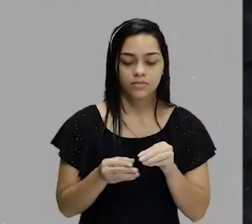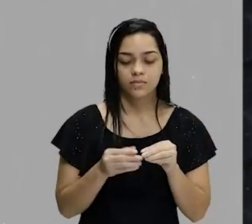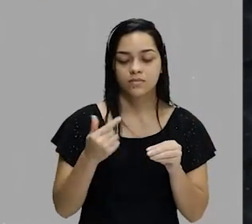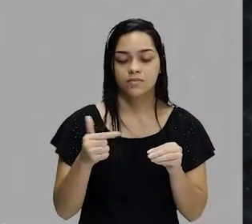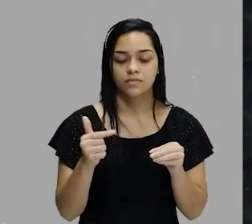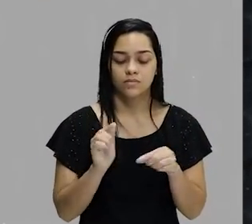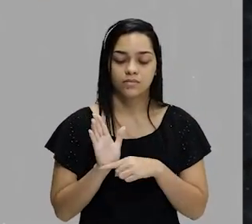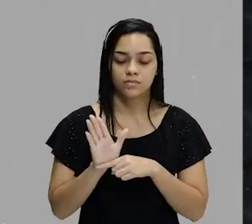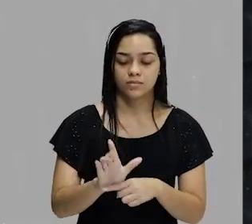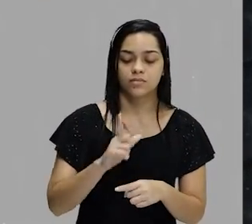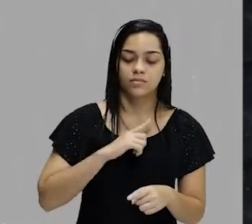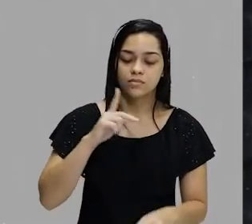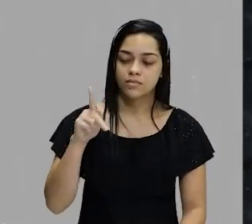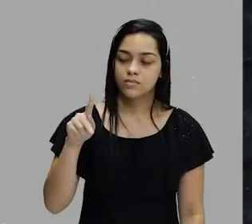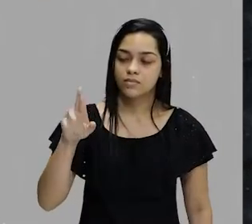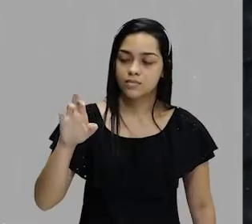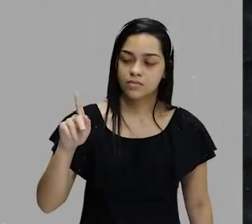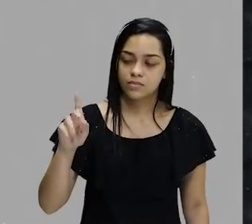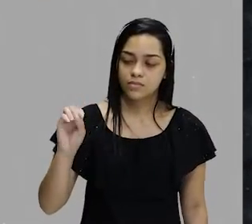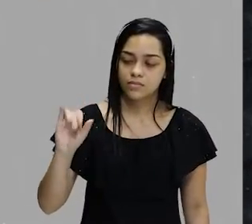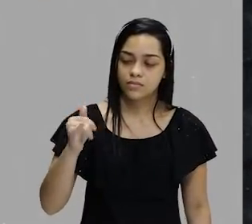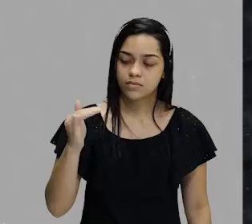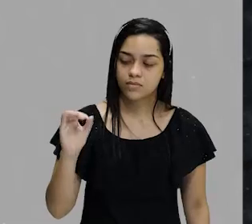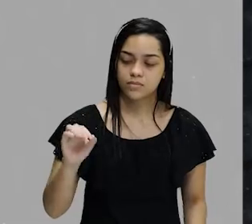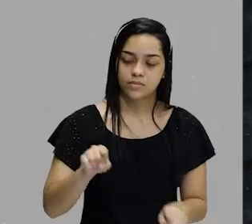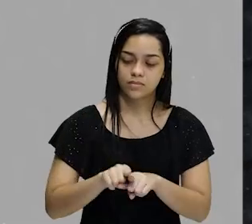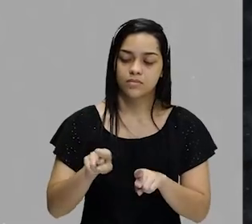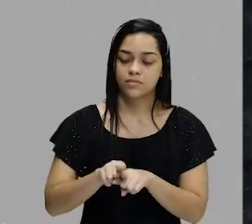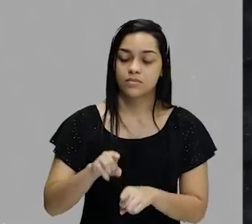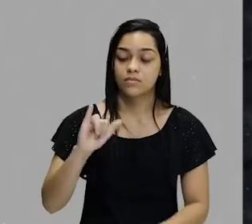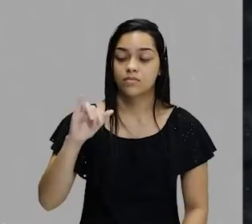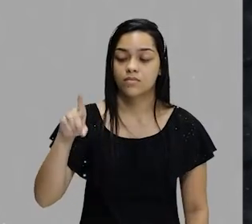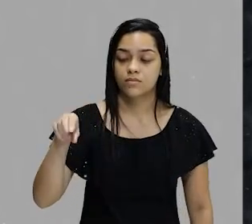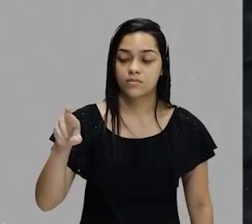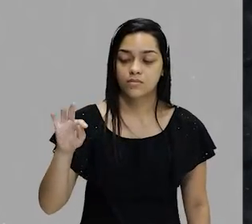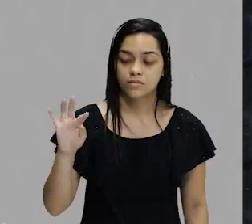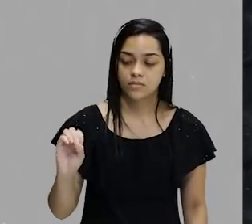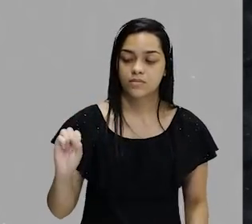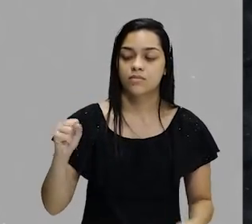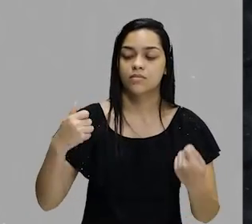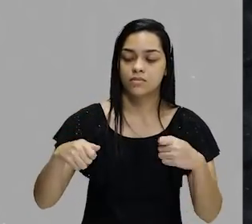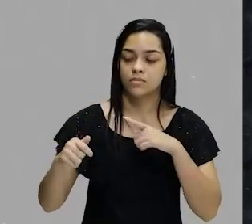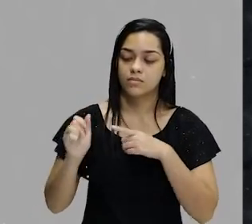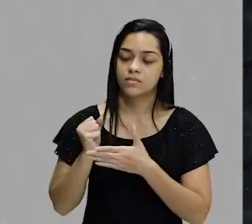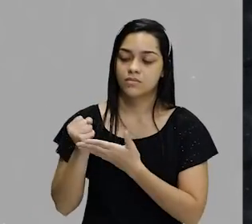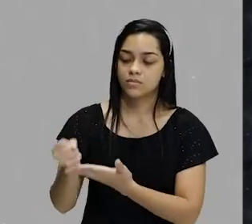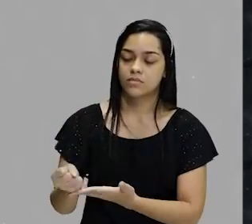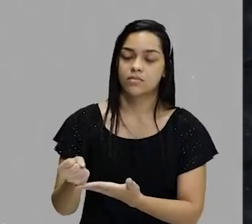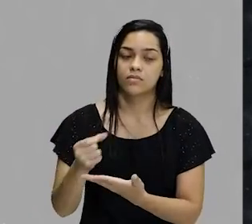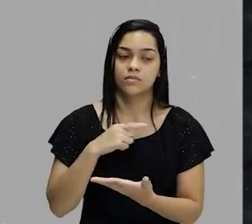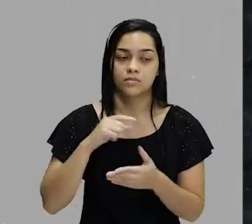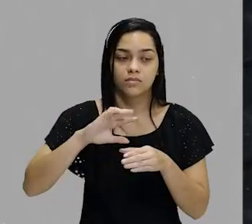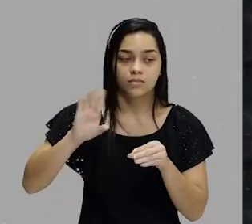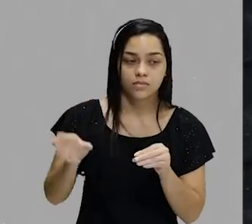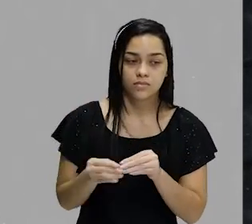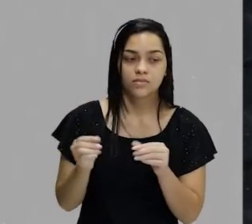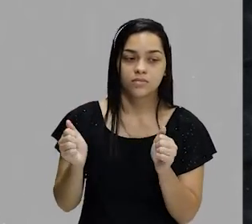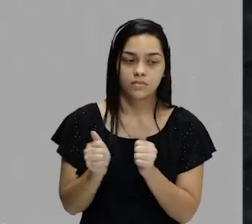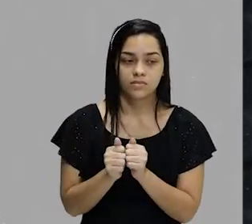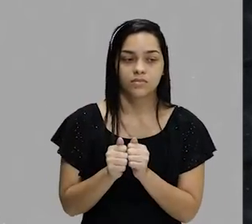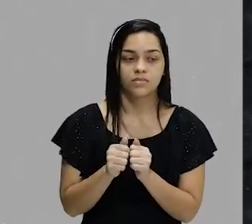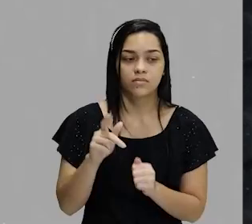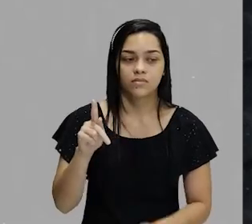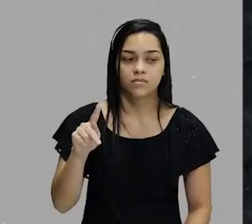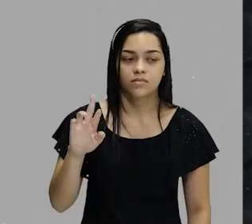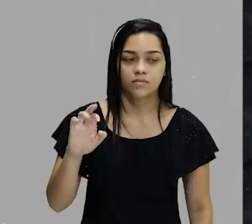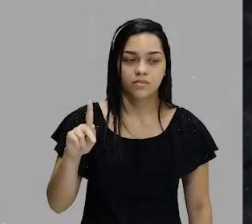sem auxílio de preposição. Verbos transitivos indiretos precisam de complemento com